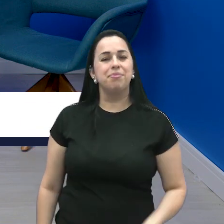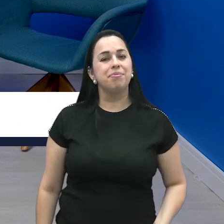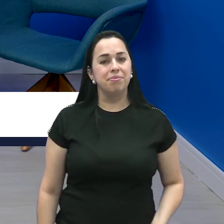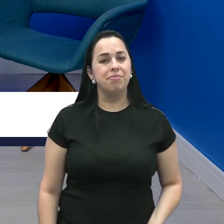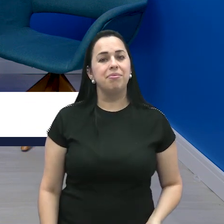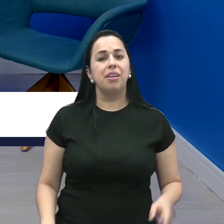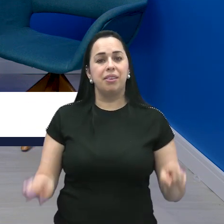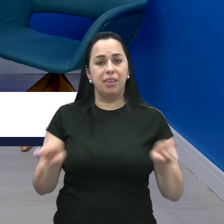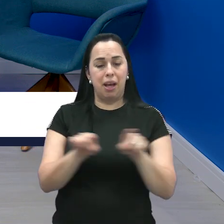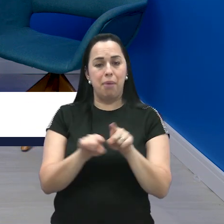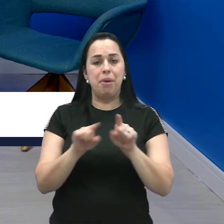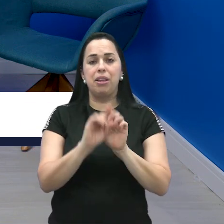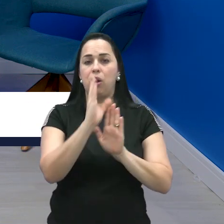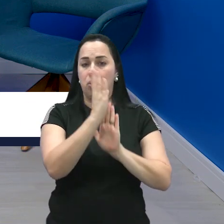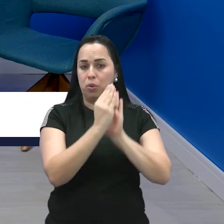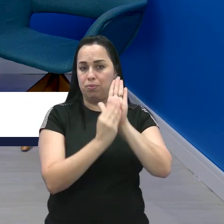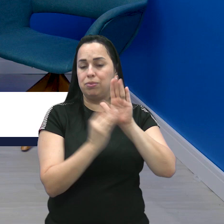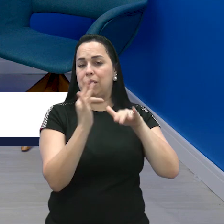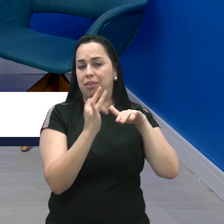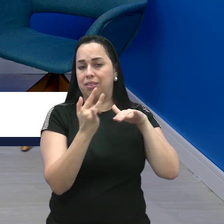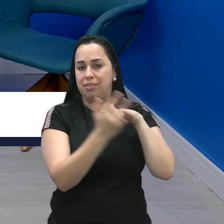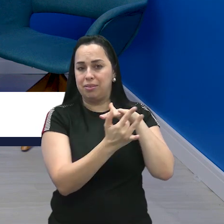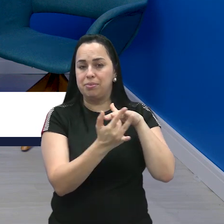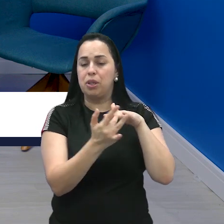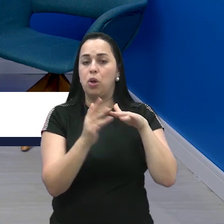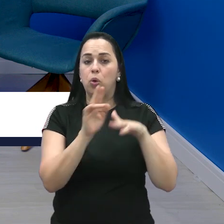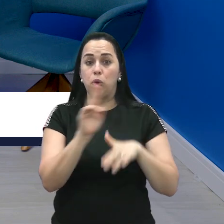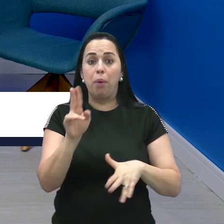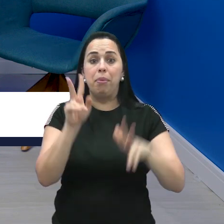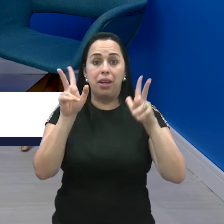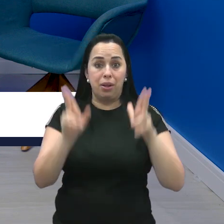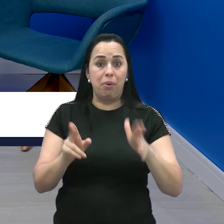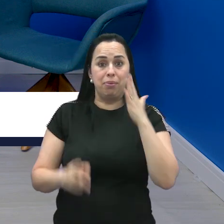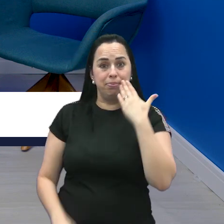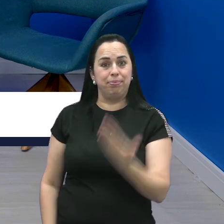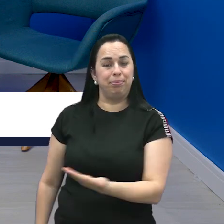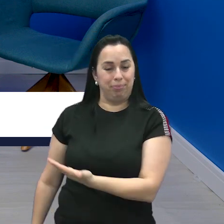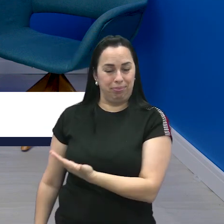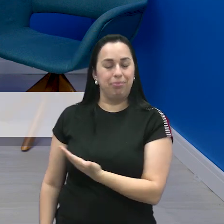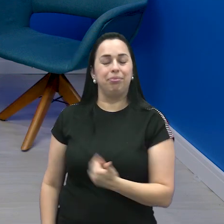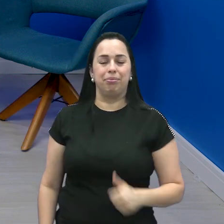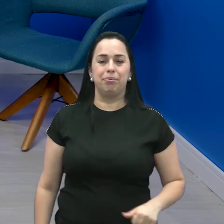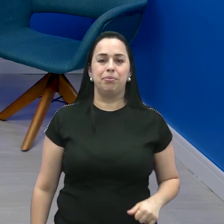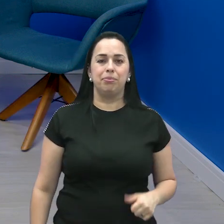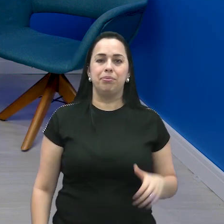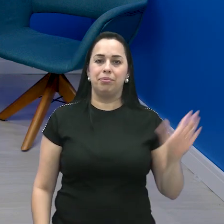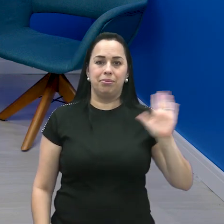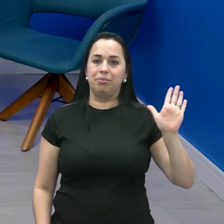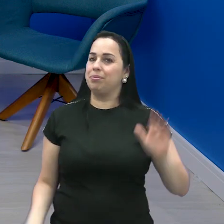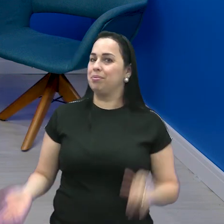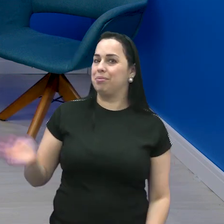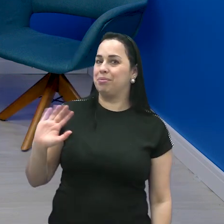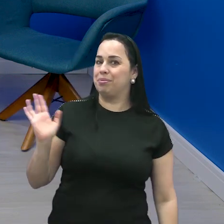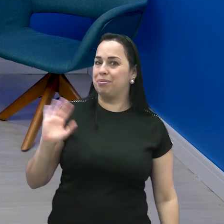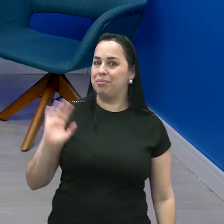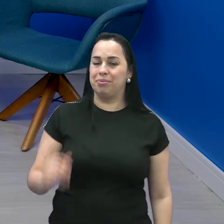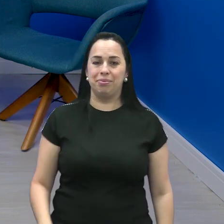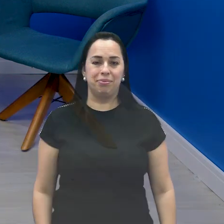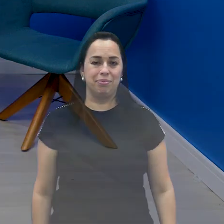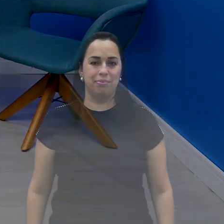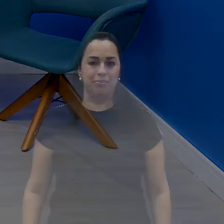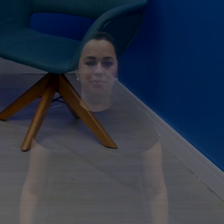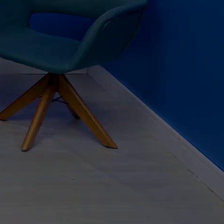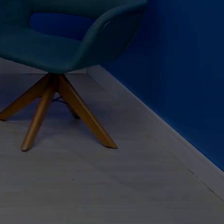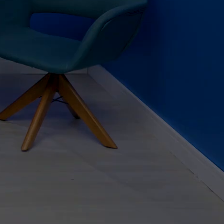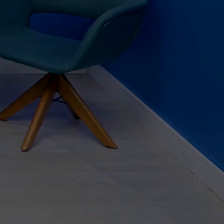youtube.com/tvcâmara-sjc. Também tem todo o nosso conteúdo nas redes sociais. É o mesmo endereço, @tvcâmara-sjc. Tchau, tchau. Acessa lá. Tchau, tchau.